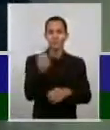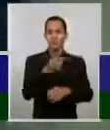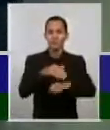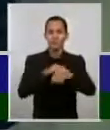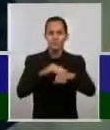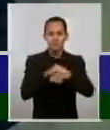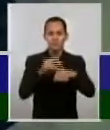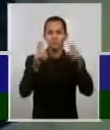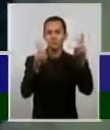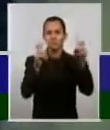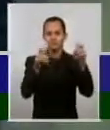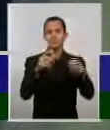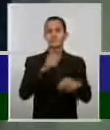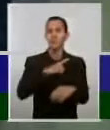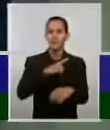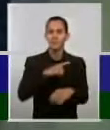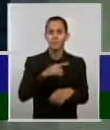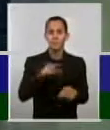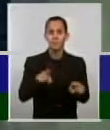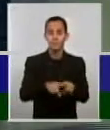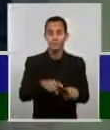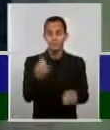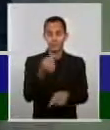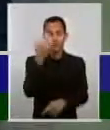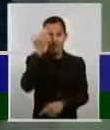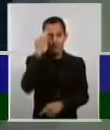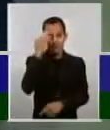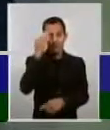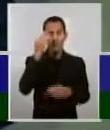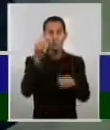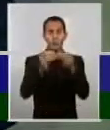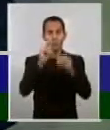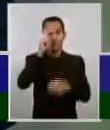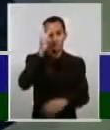conversamos muito a respeito disso. E para a gente entender,